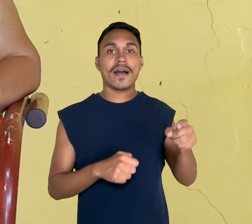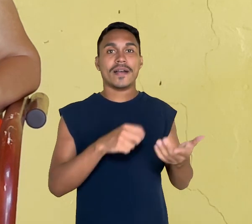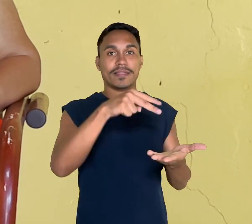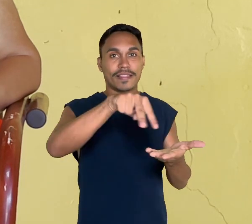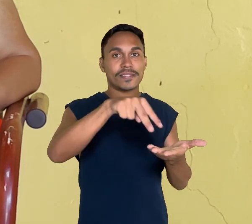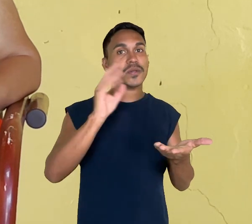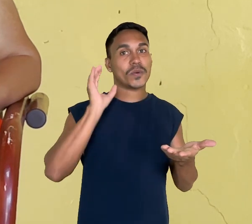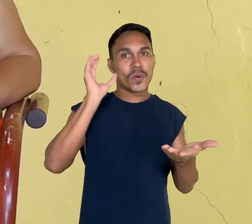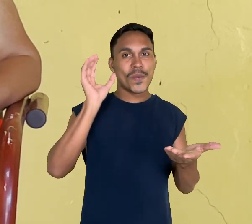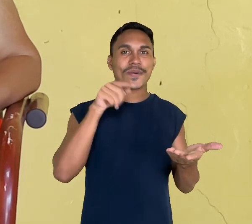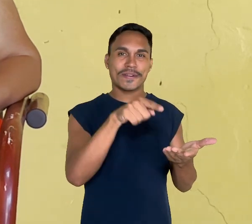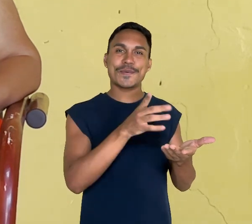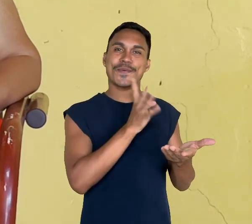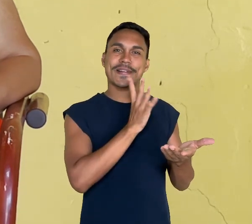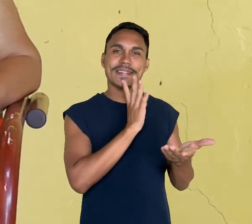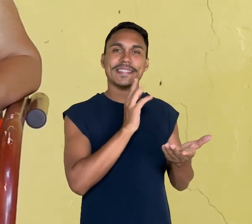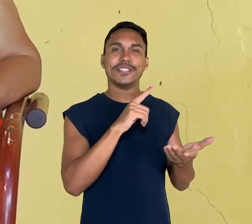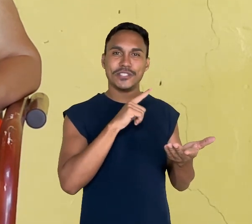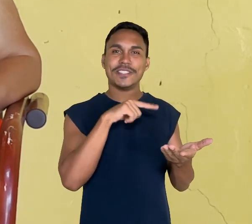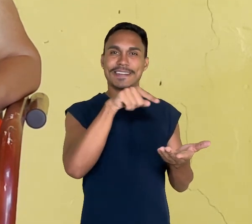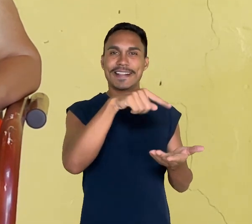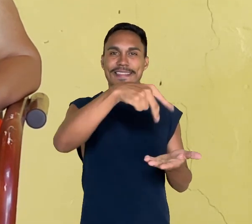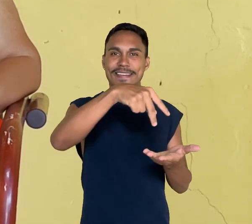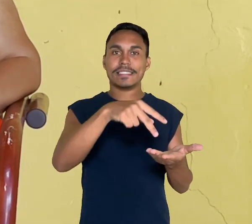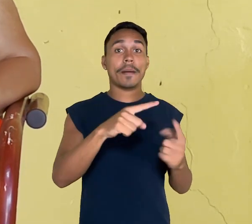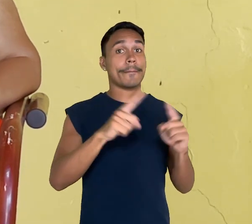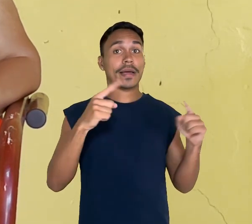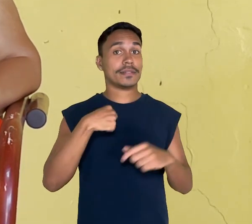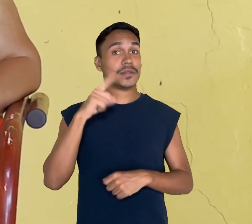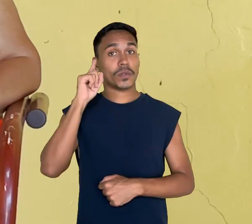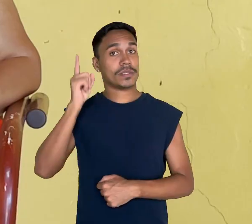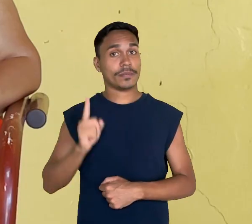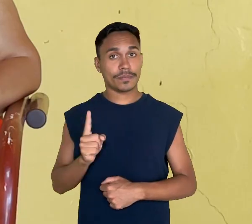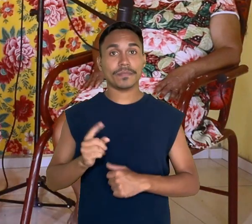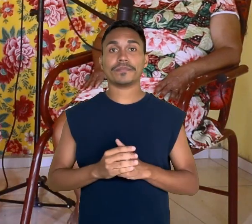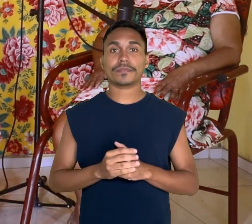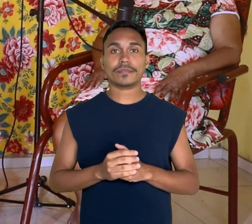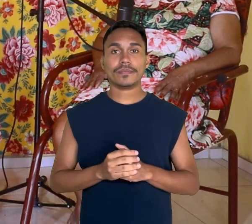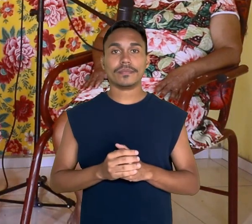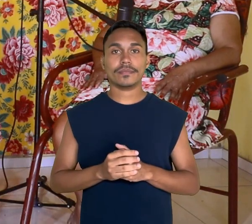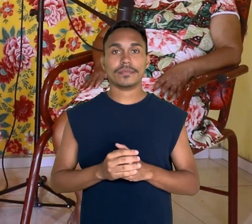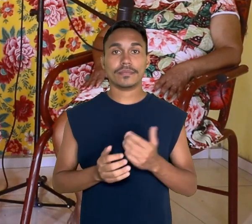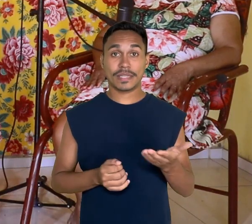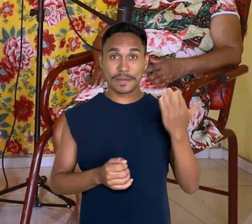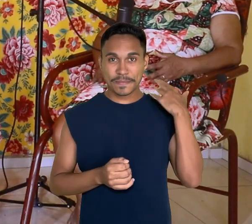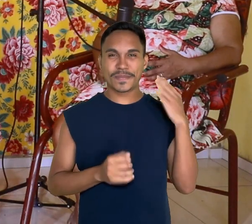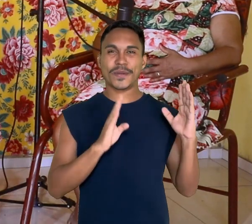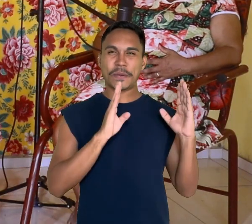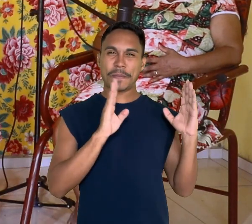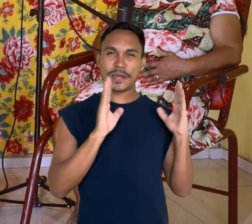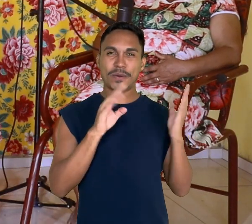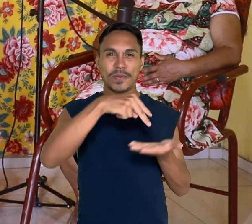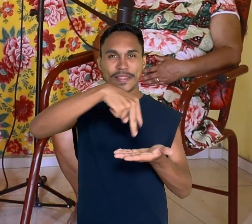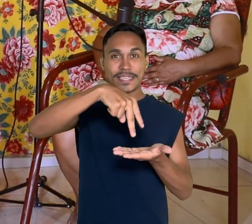vem a história do coco me acompanhando até o Maranhão, que lá também tinha a dança do coco, mas eu também não dançava não. Por questões que na época da história